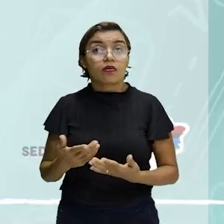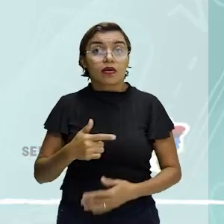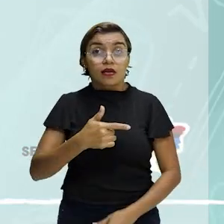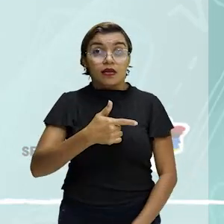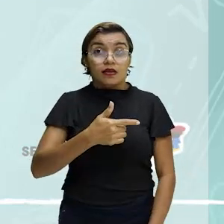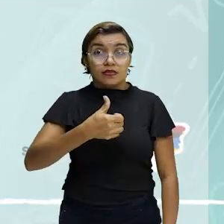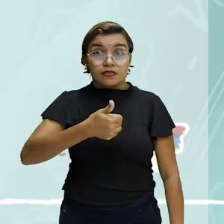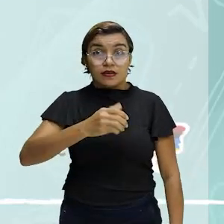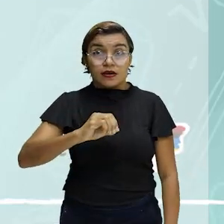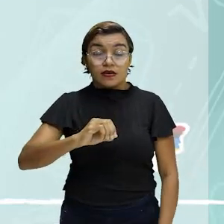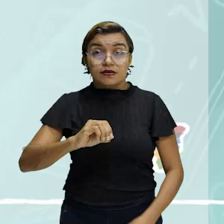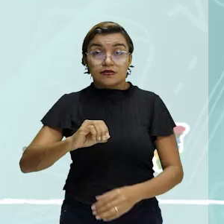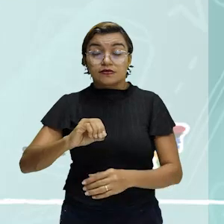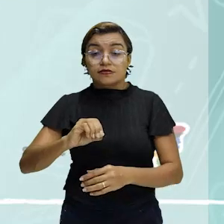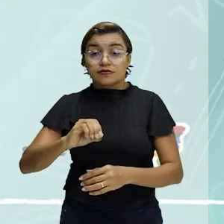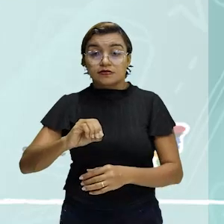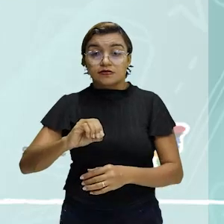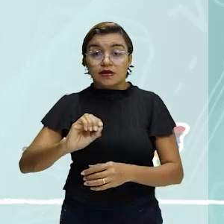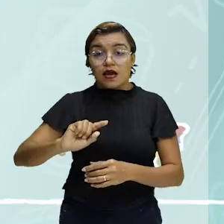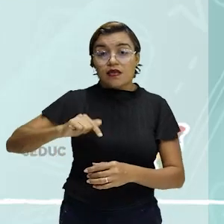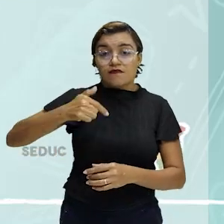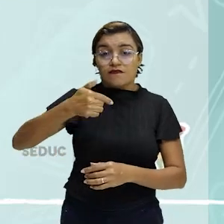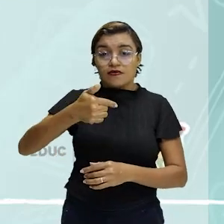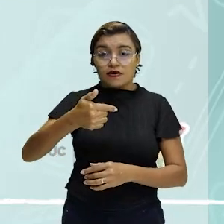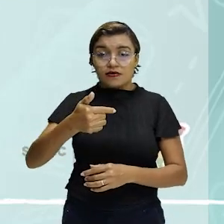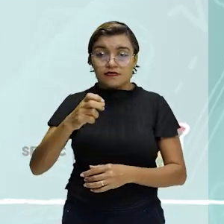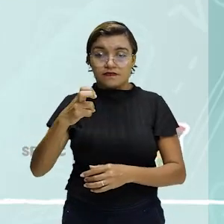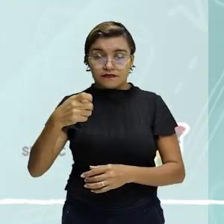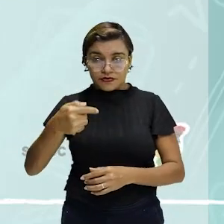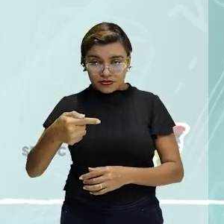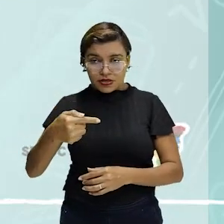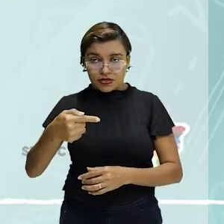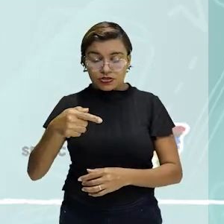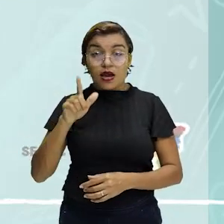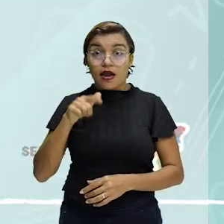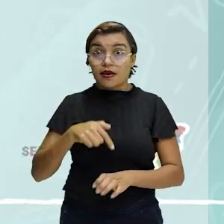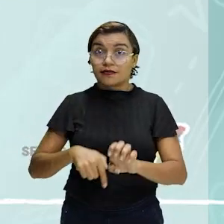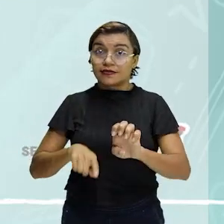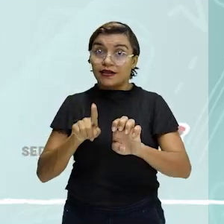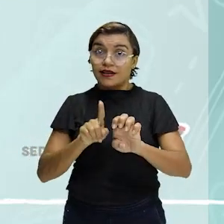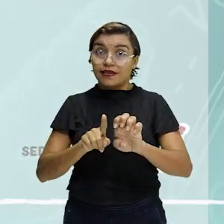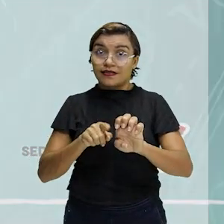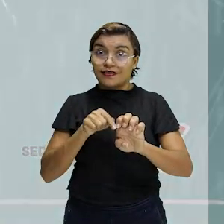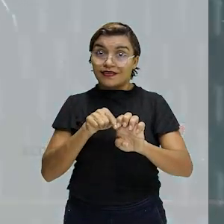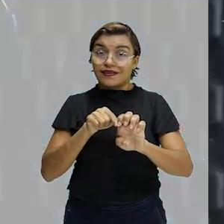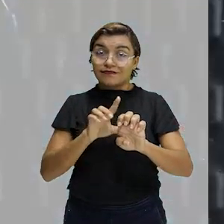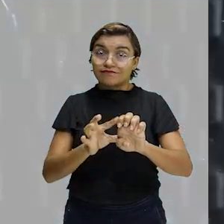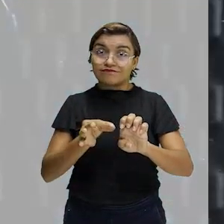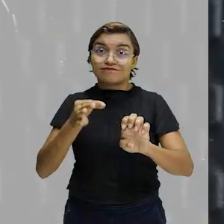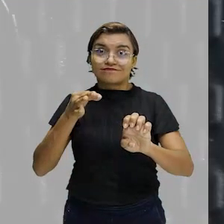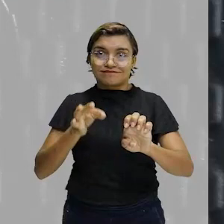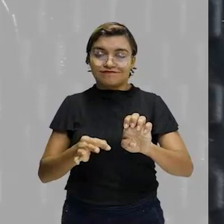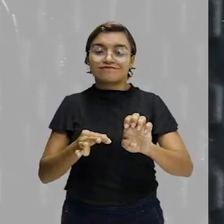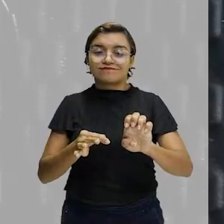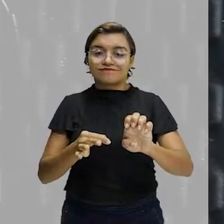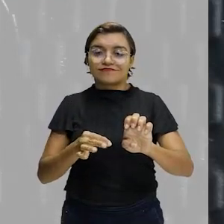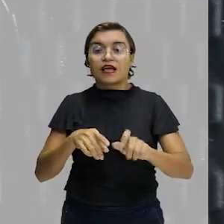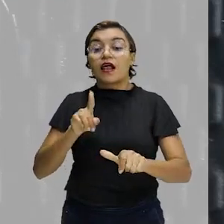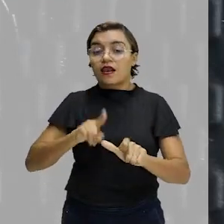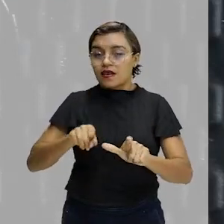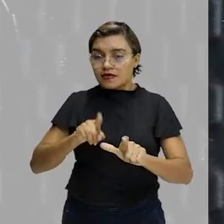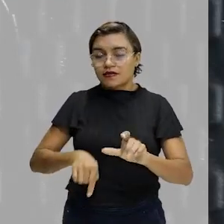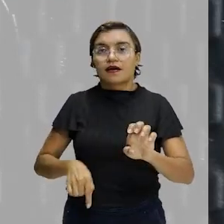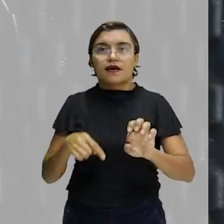27, está exatamente na nossa letra E. Portanto, o nosso gabarito para essa primeira questão corresponde